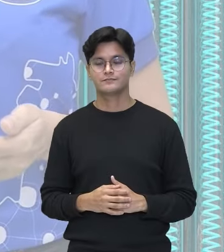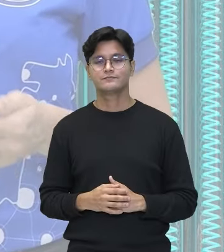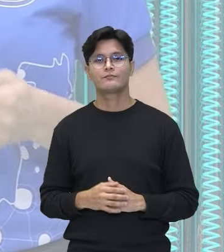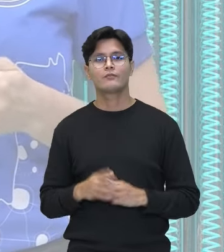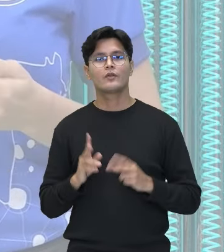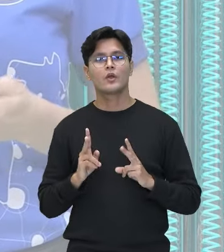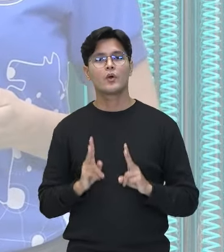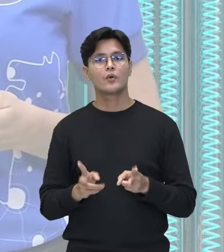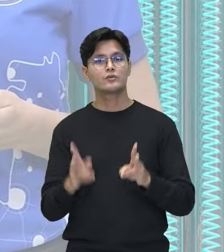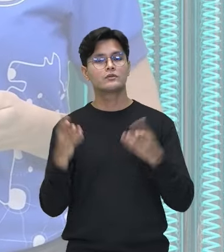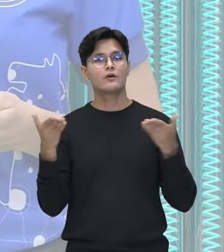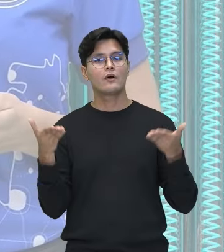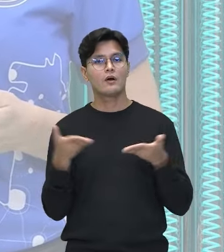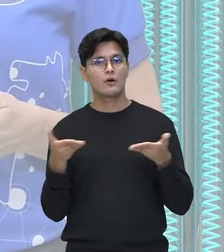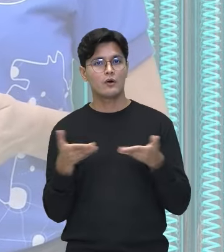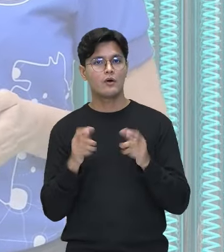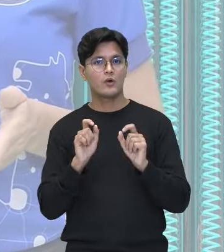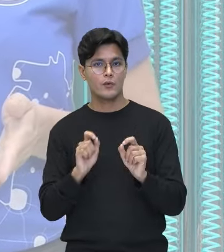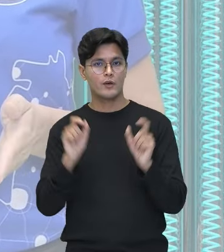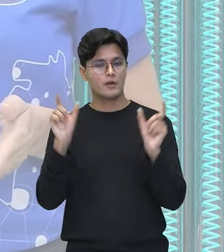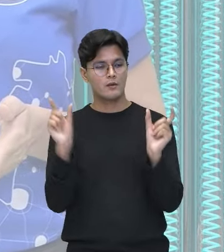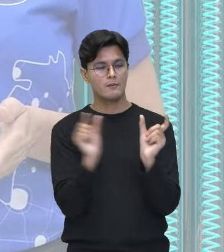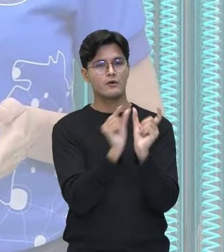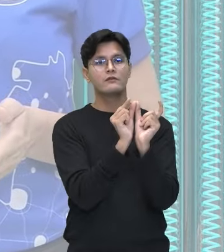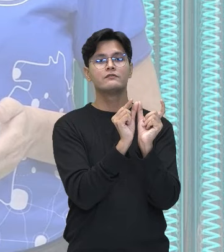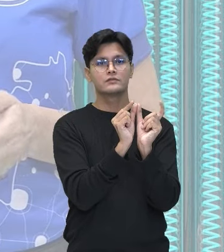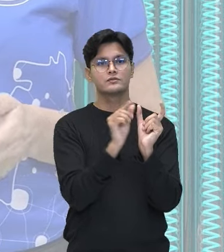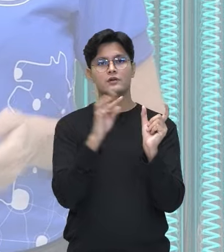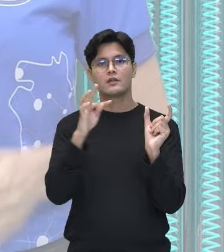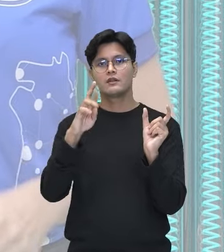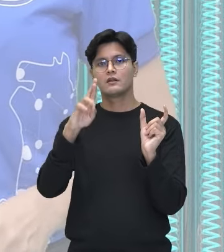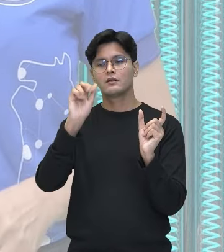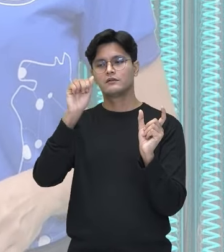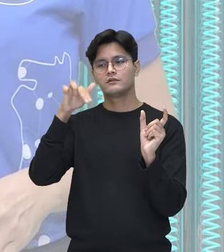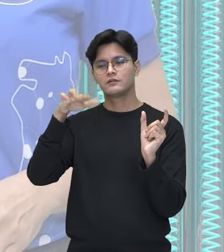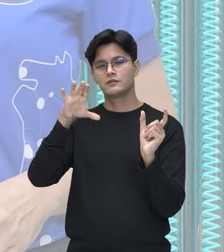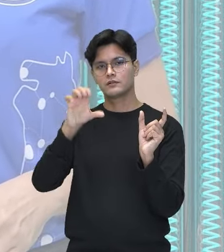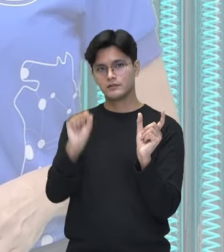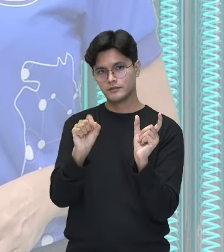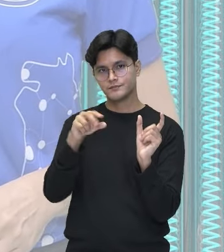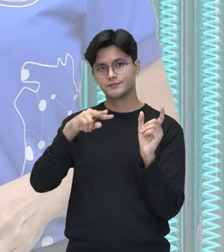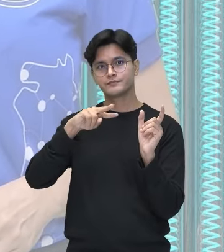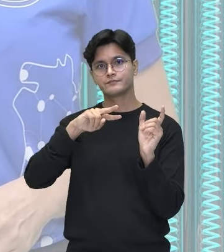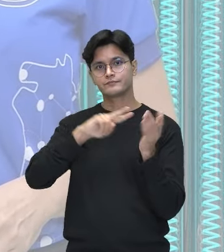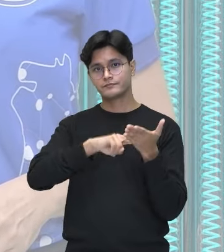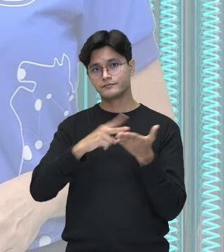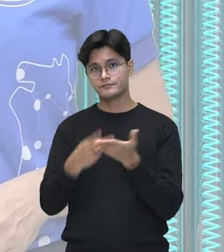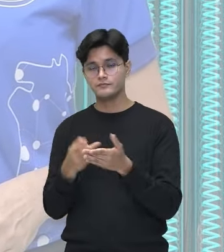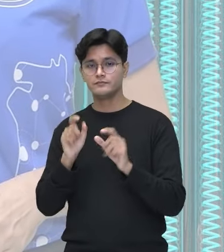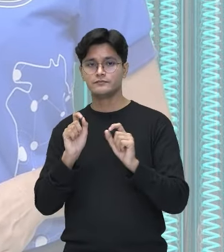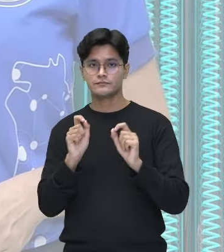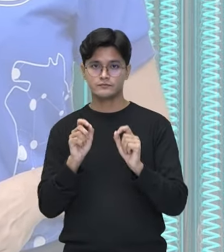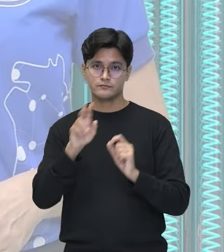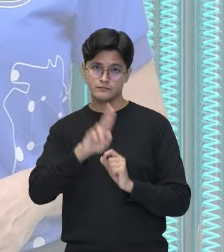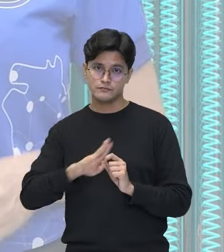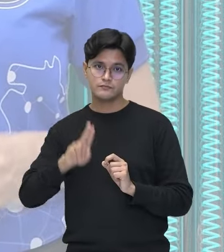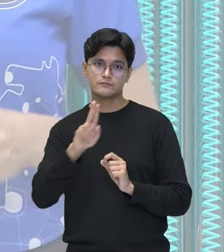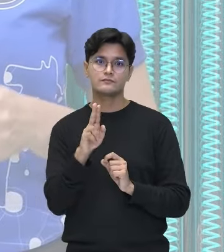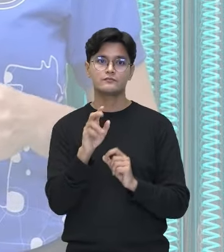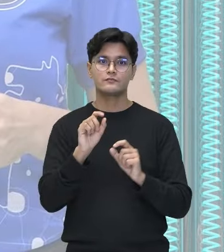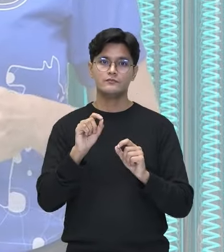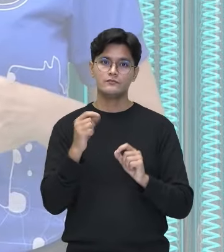Agora, o prefixo trans. Qual é a ideia do trans? Quando você utiliza através de, cruzar